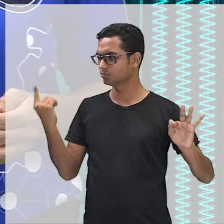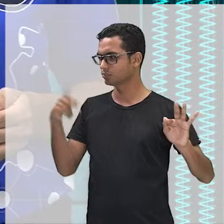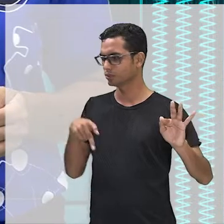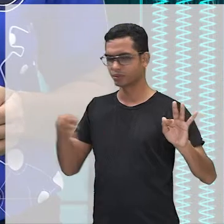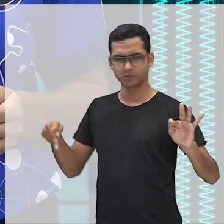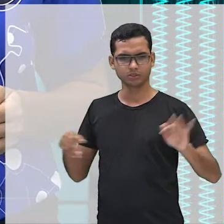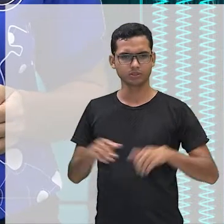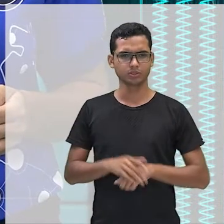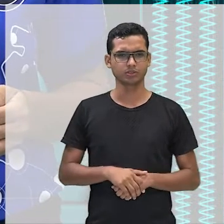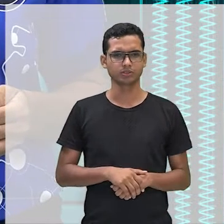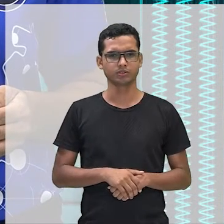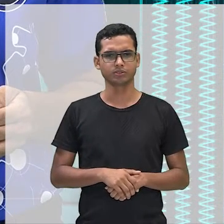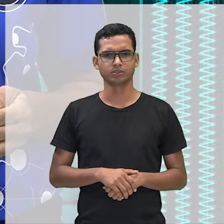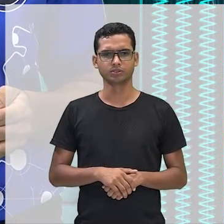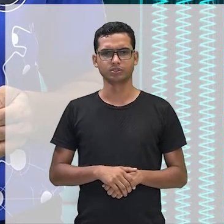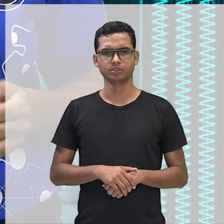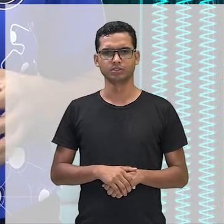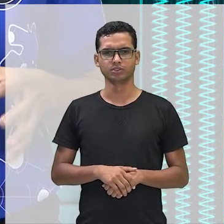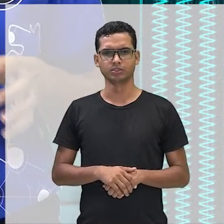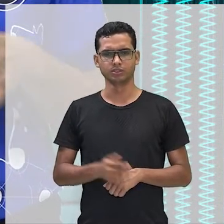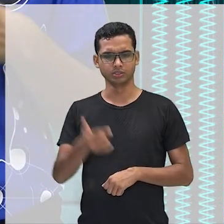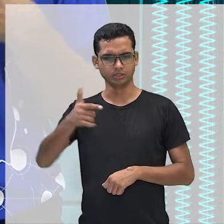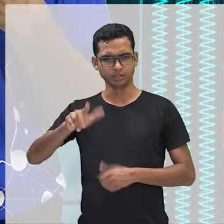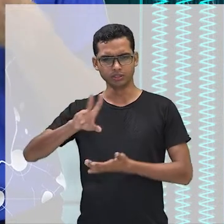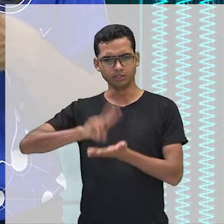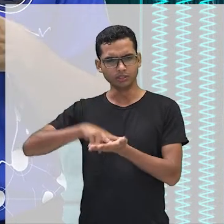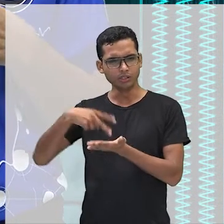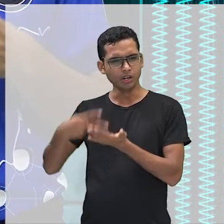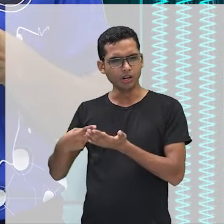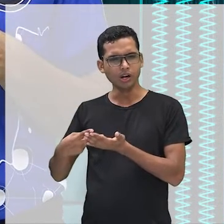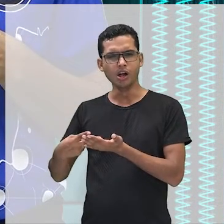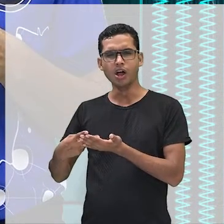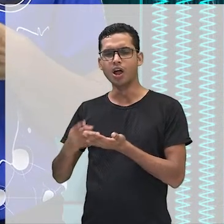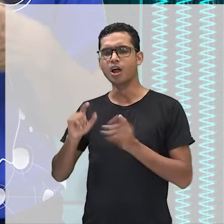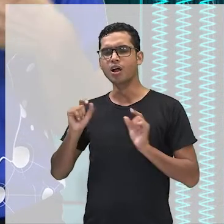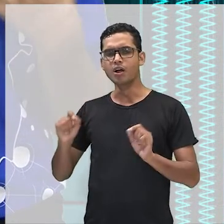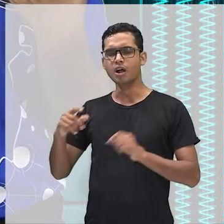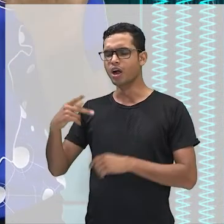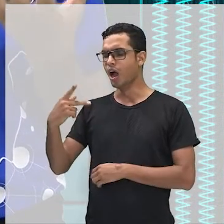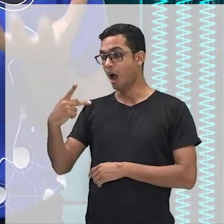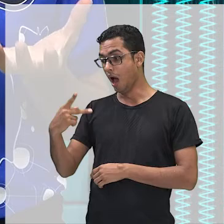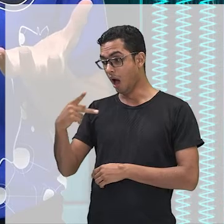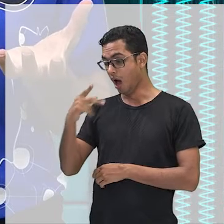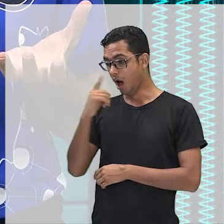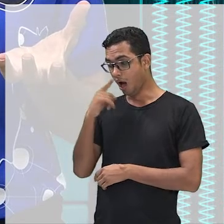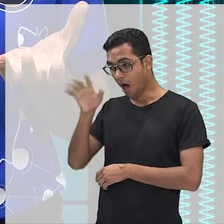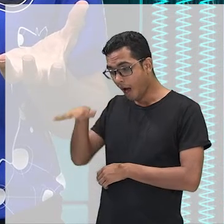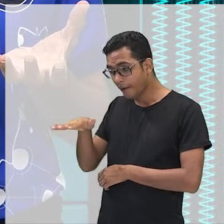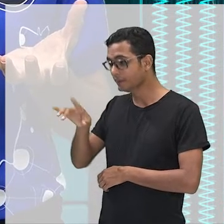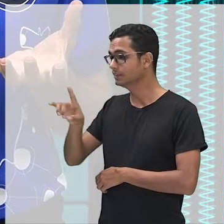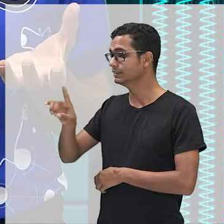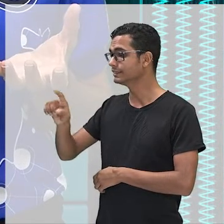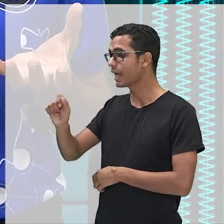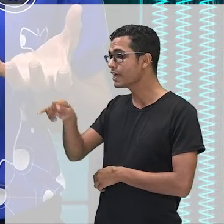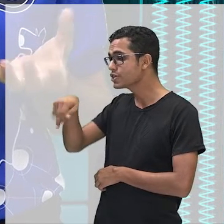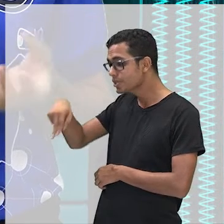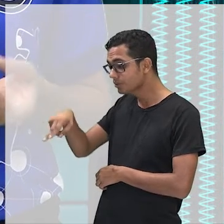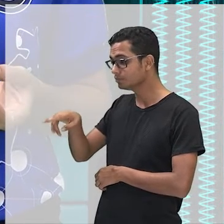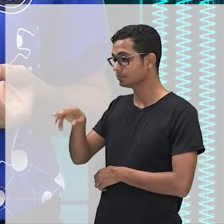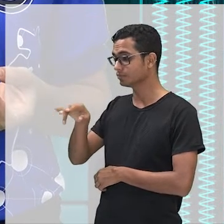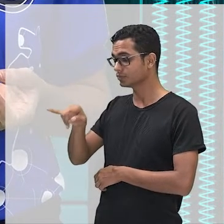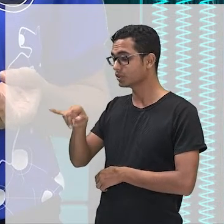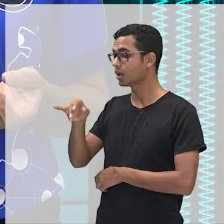falar com você, não é isso? A Pat quer falar com você. Então, qual seria esse pronome you com função